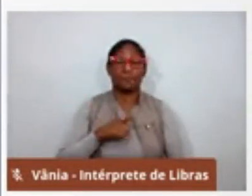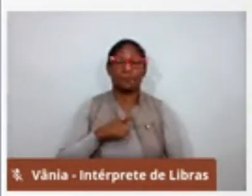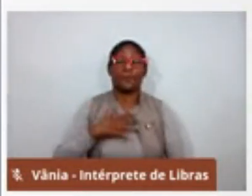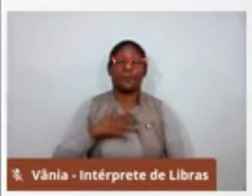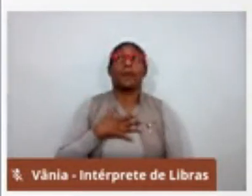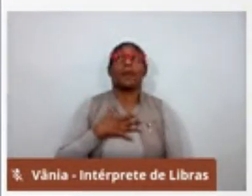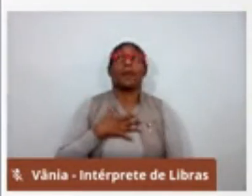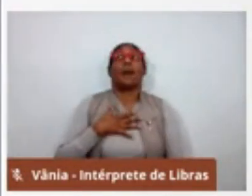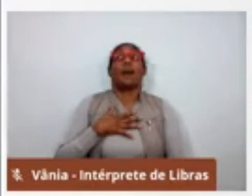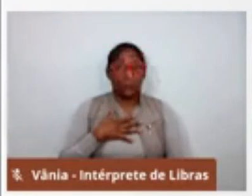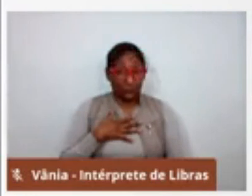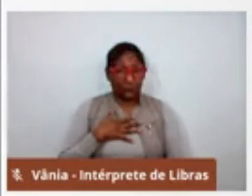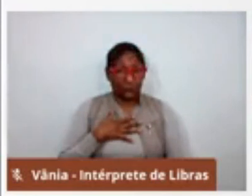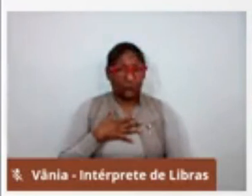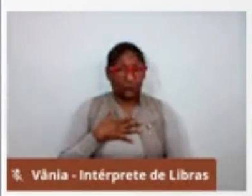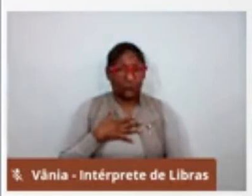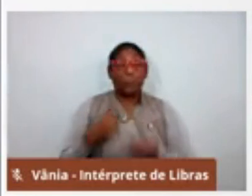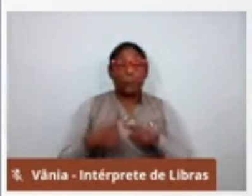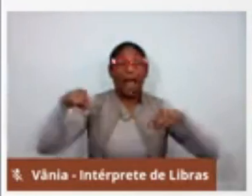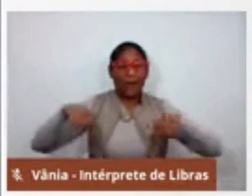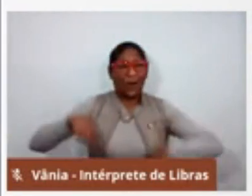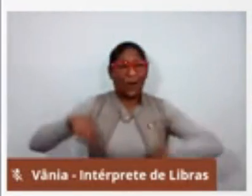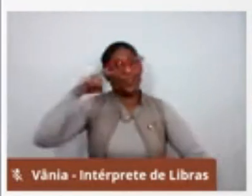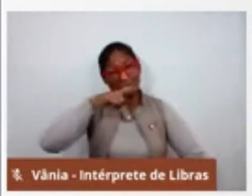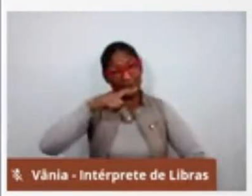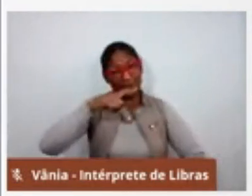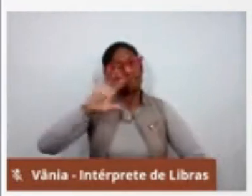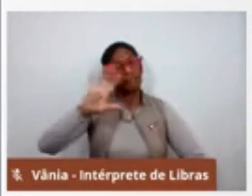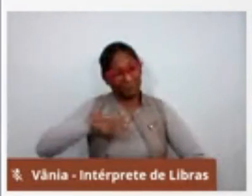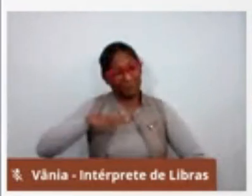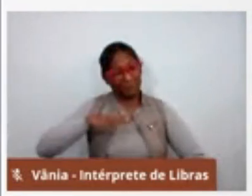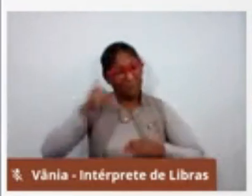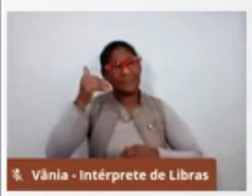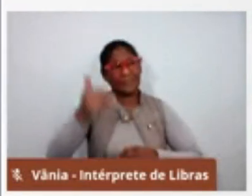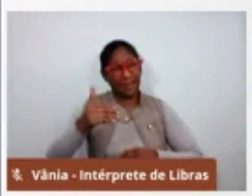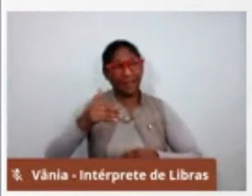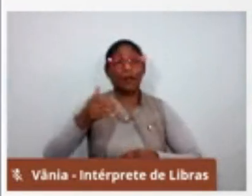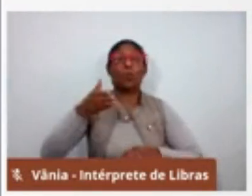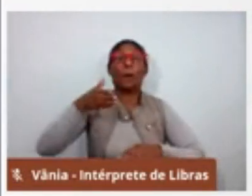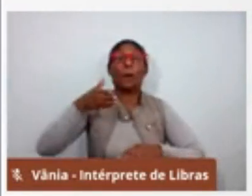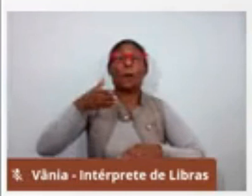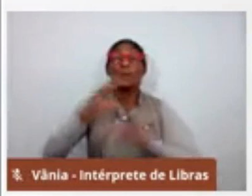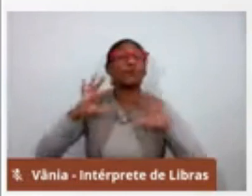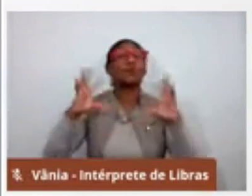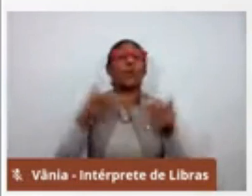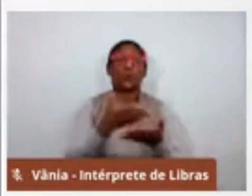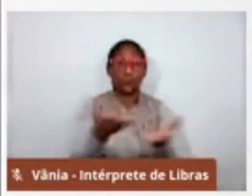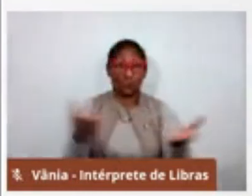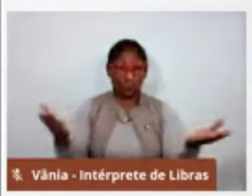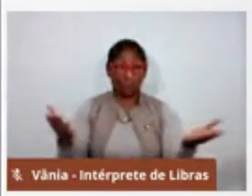para esse momento mais crítico, que vai ser superado. Nós estamos convictos disso, com a participação de todos os gaúchos, a quem